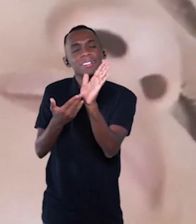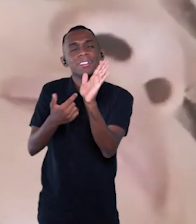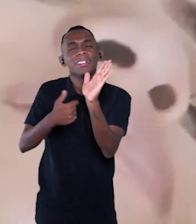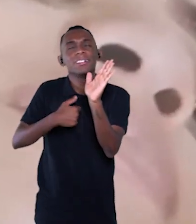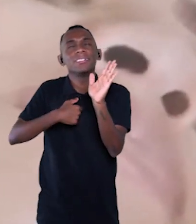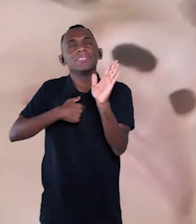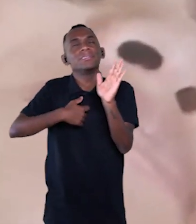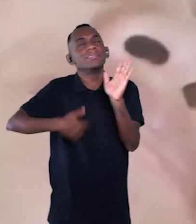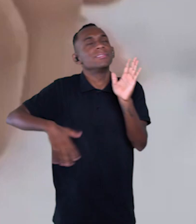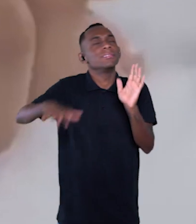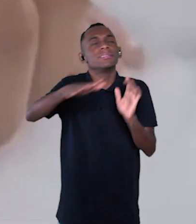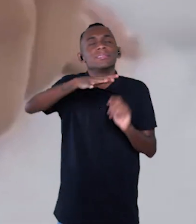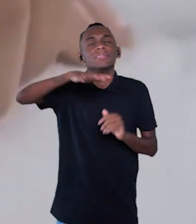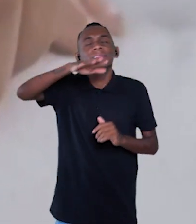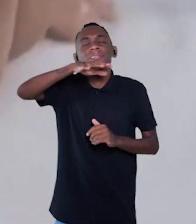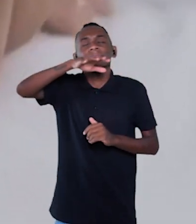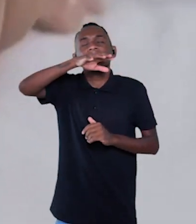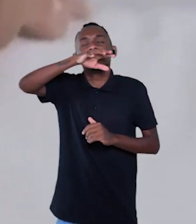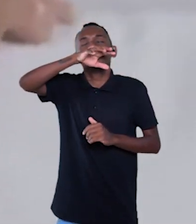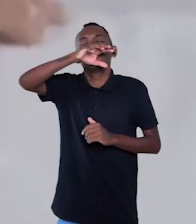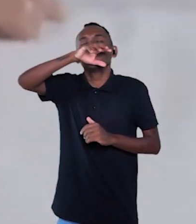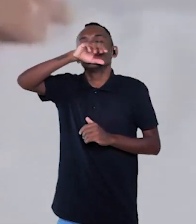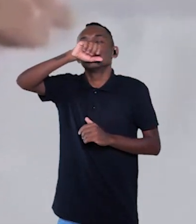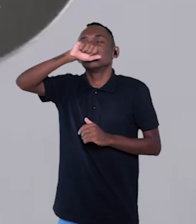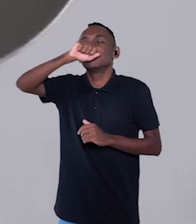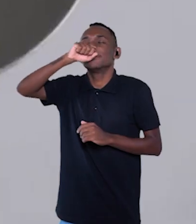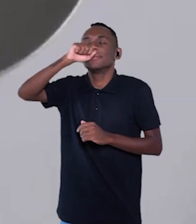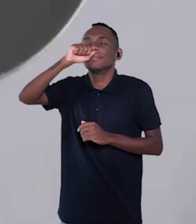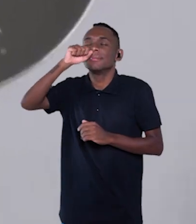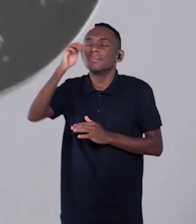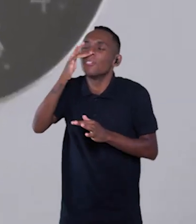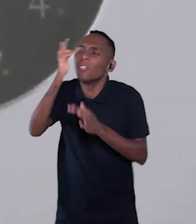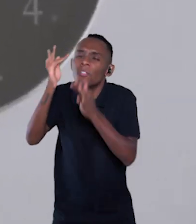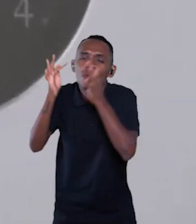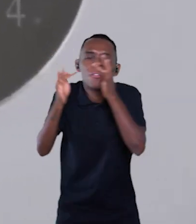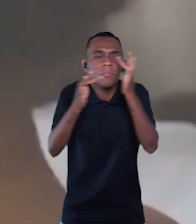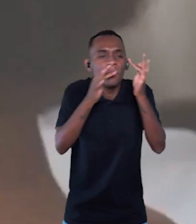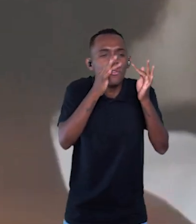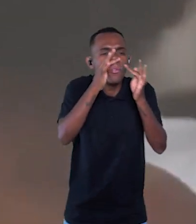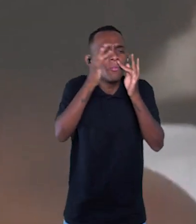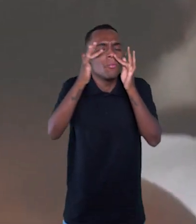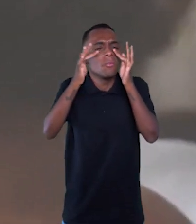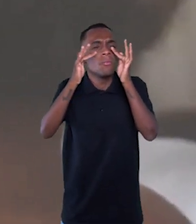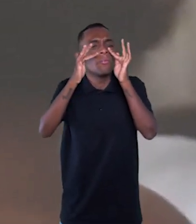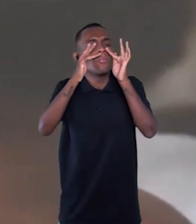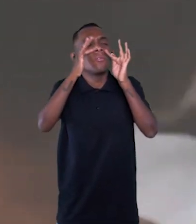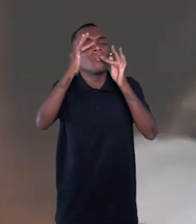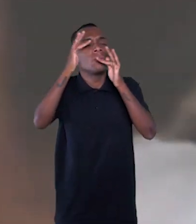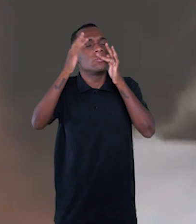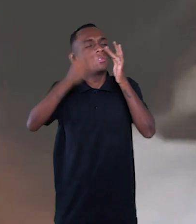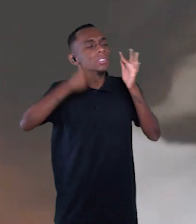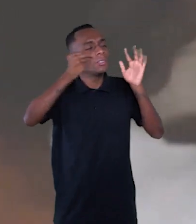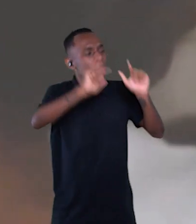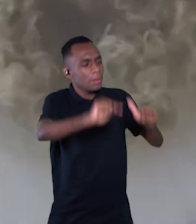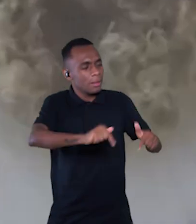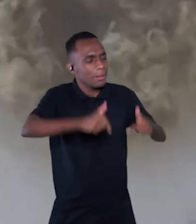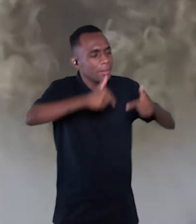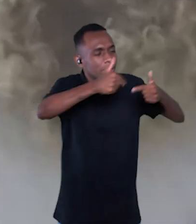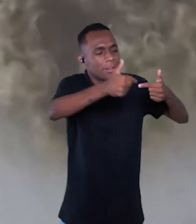Eu vou respirar o seu cheiro de flor, viver o que for